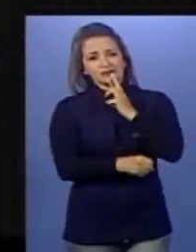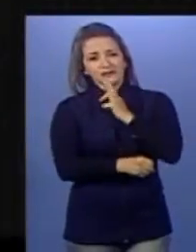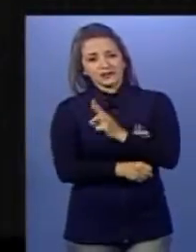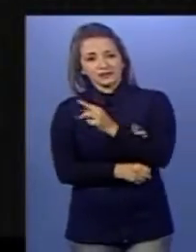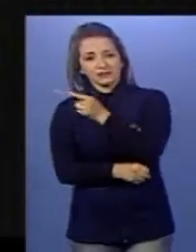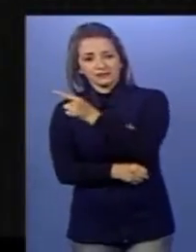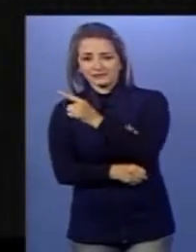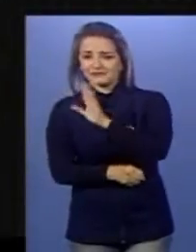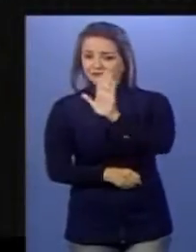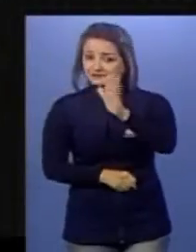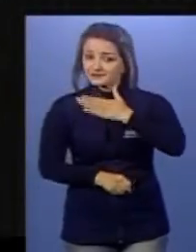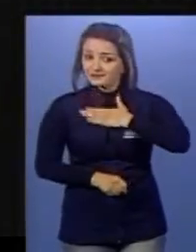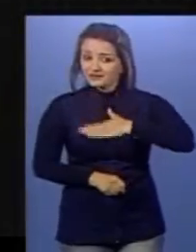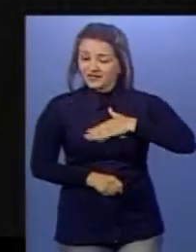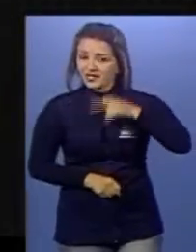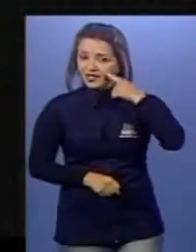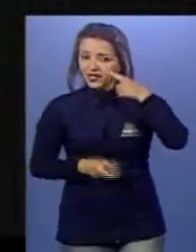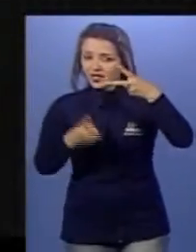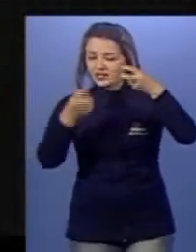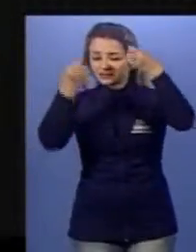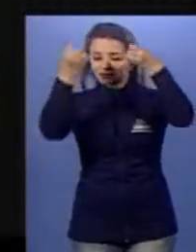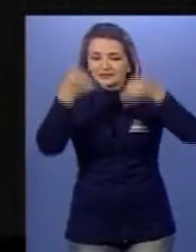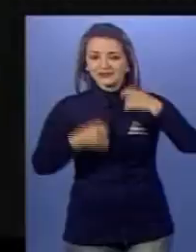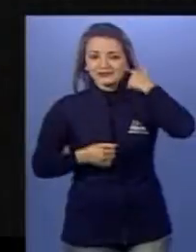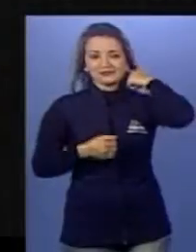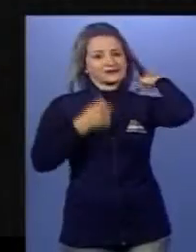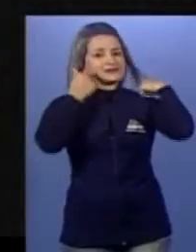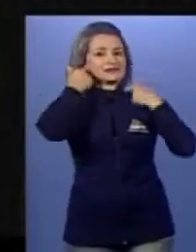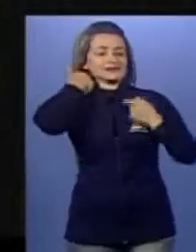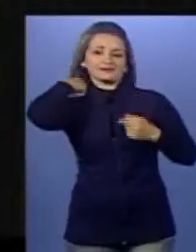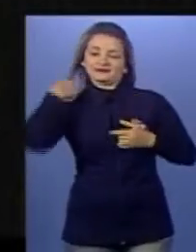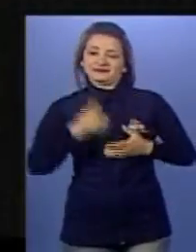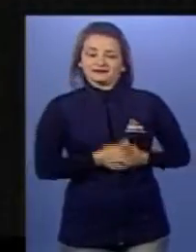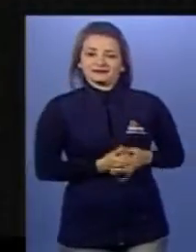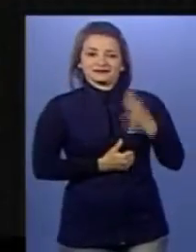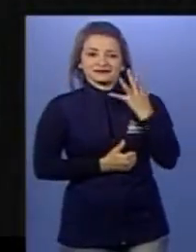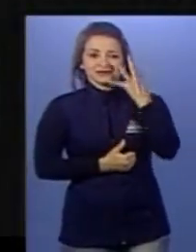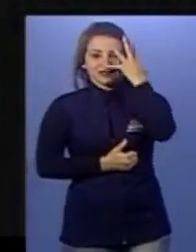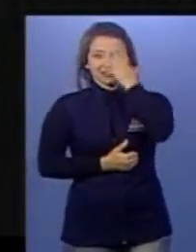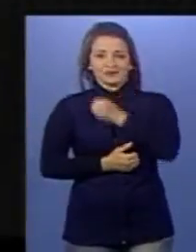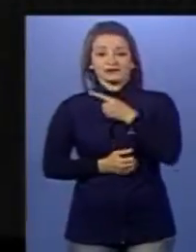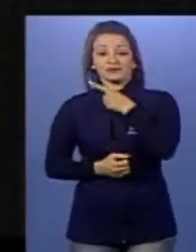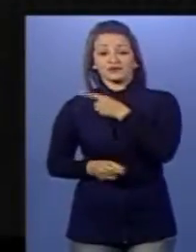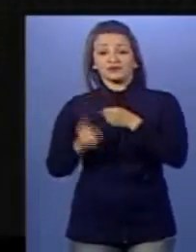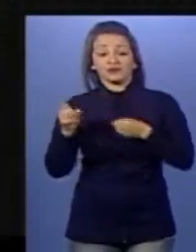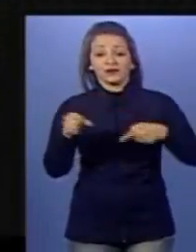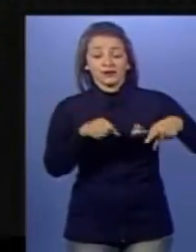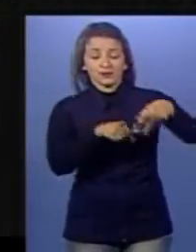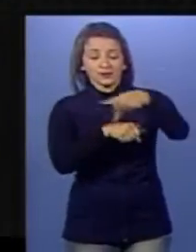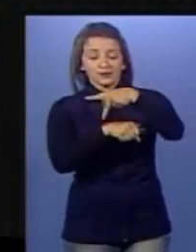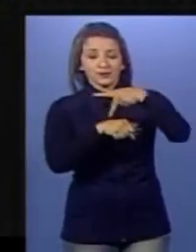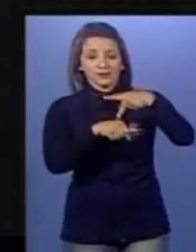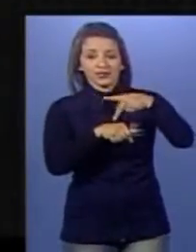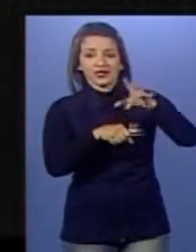ordem pra cá e depois explico porque olha que bonitinha que doadores por habitante